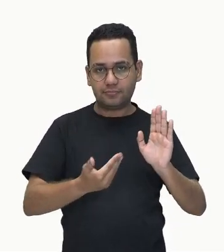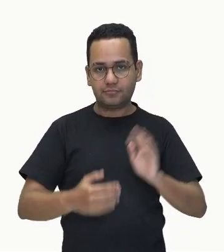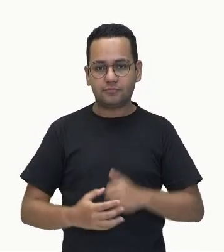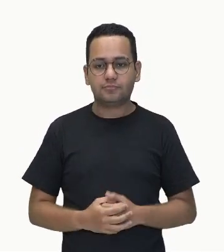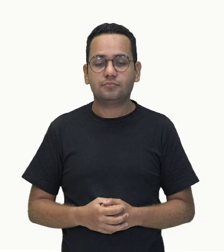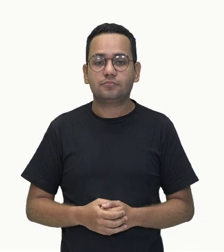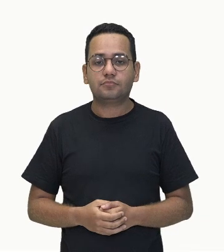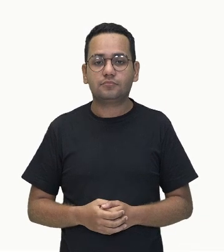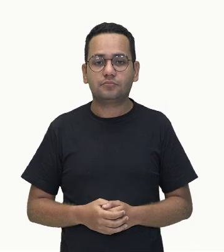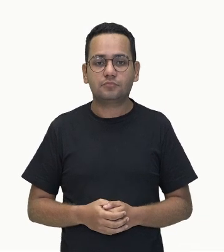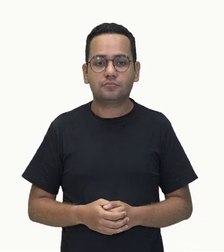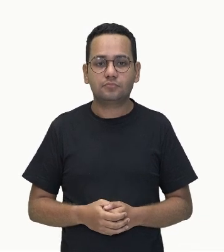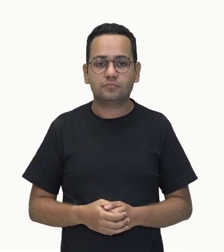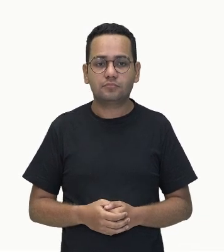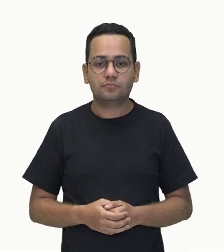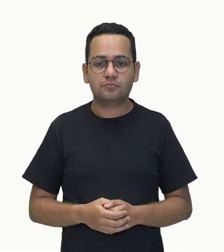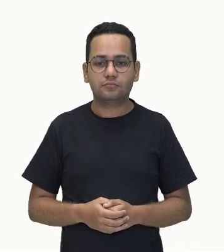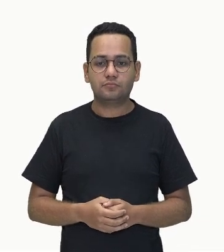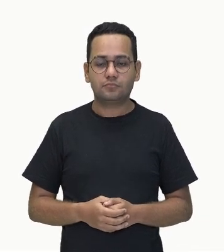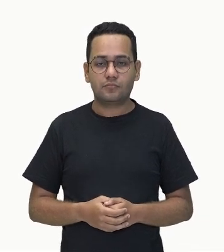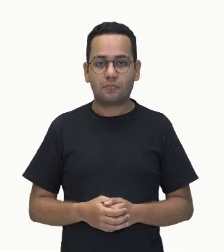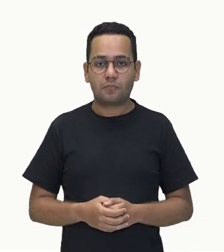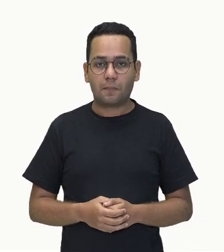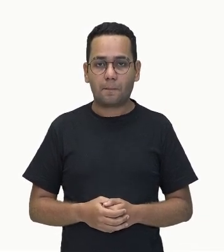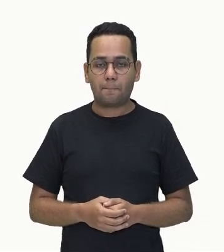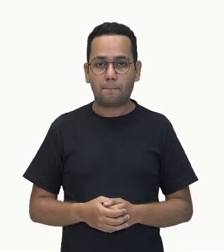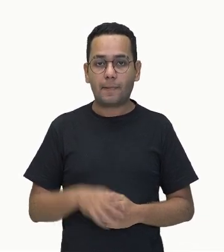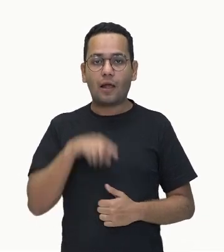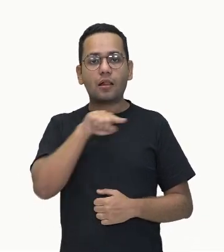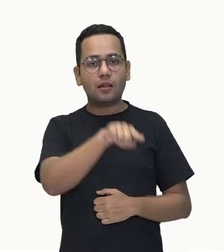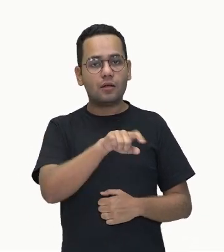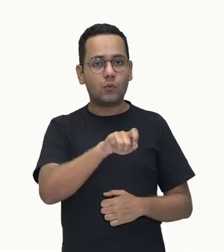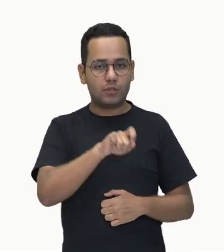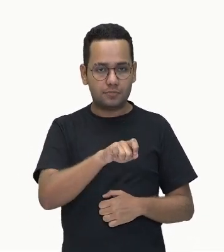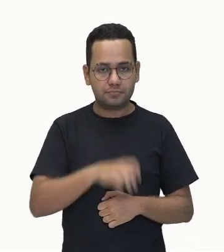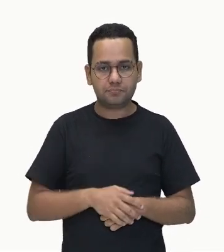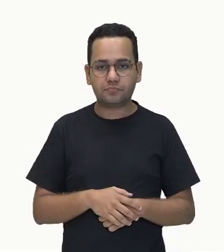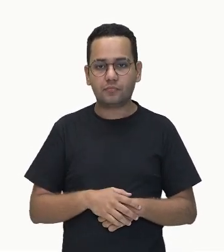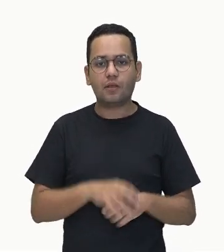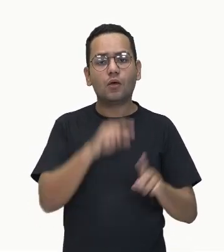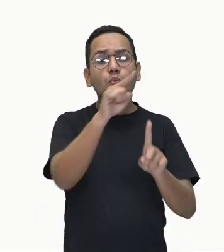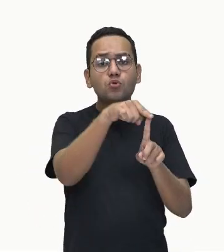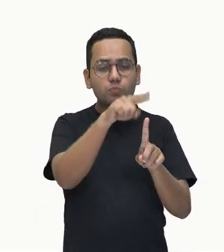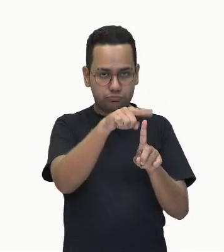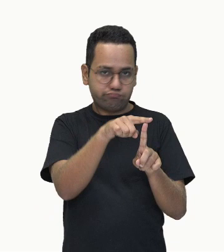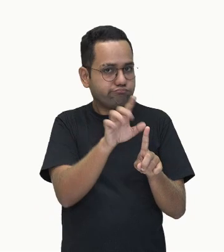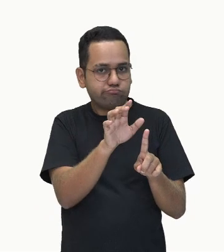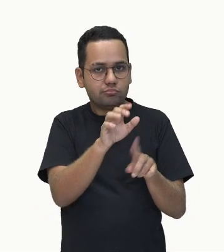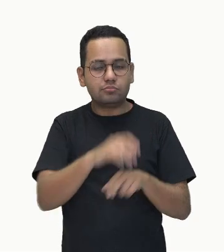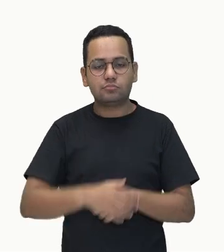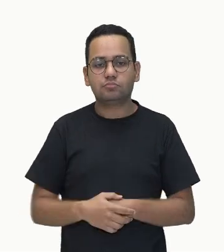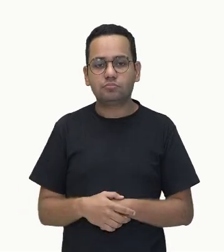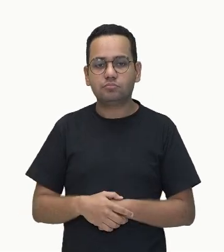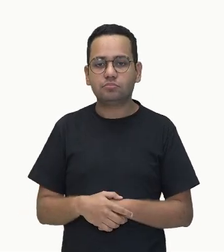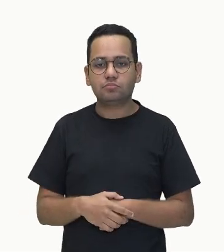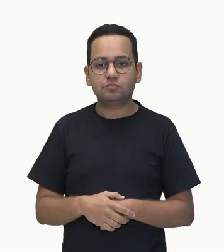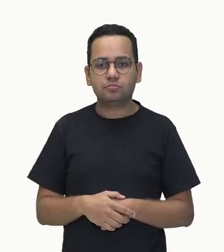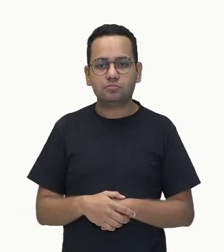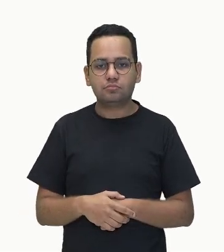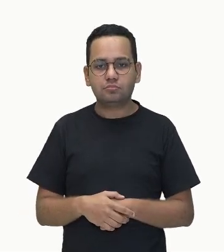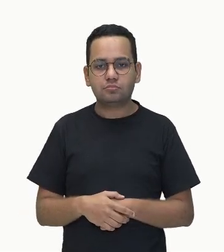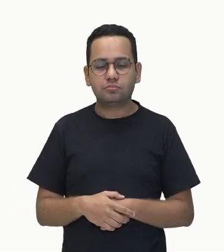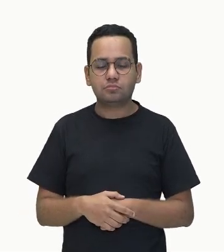muito bem equação exponencial é um tipo de equação é um tipo